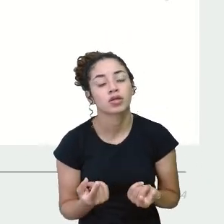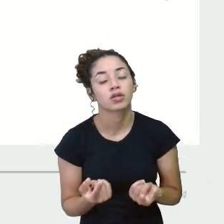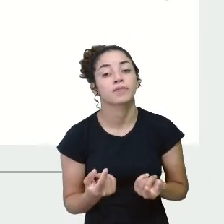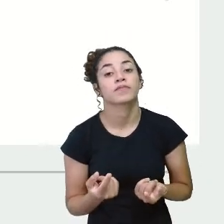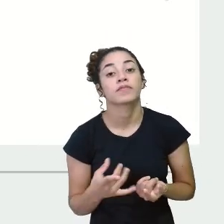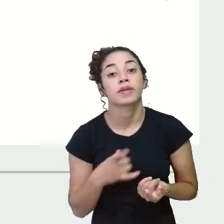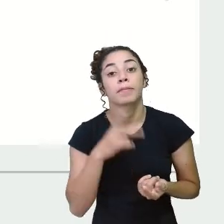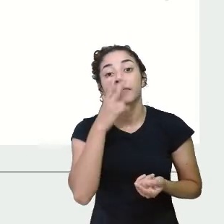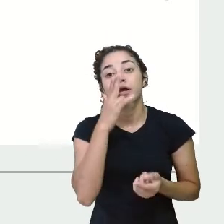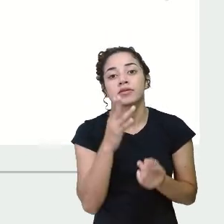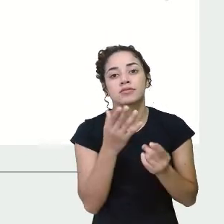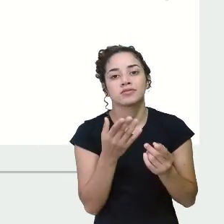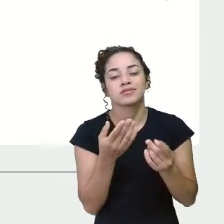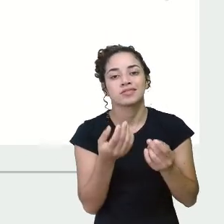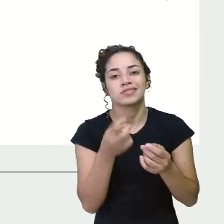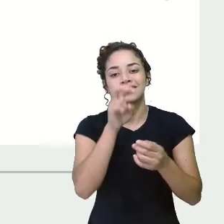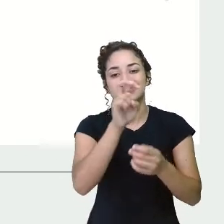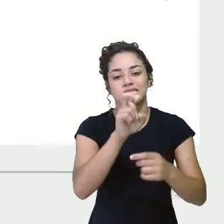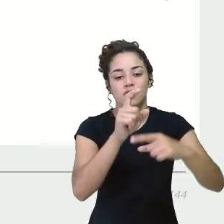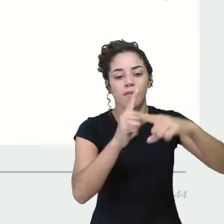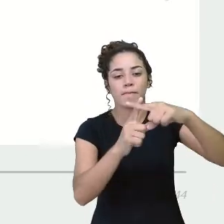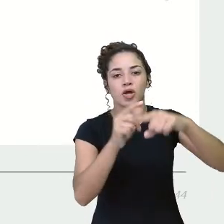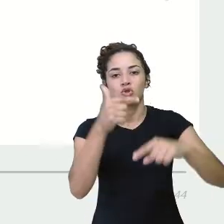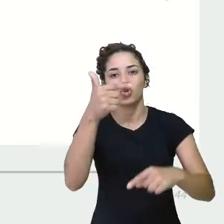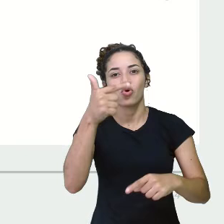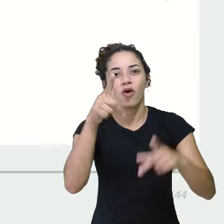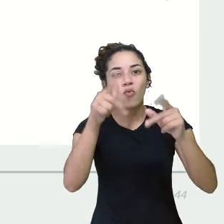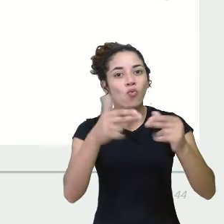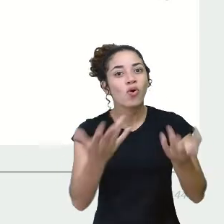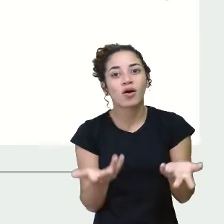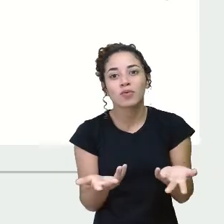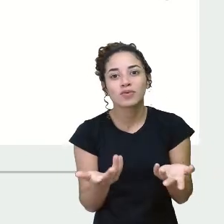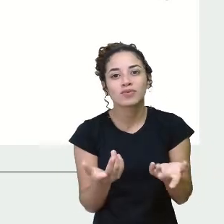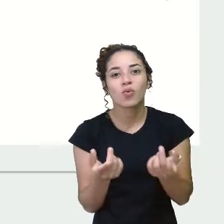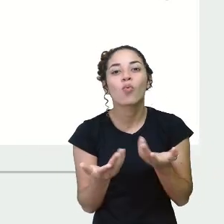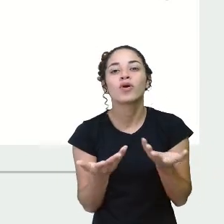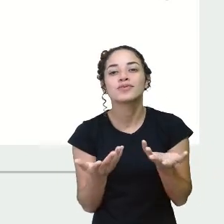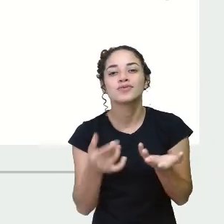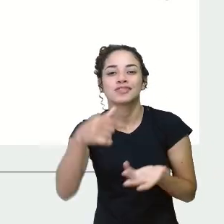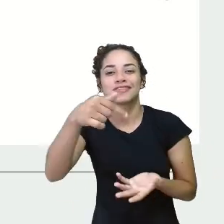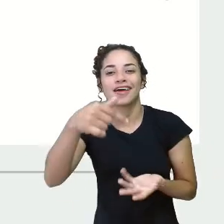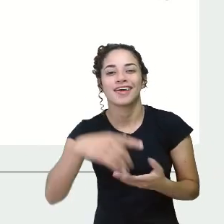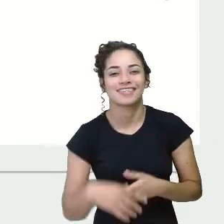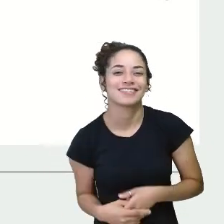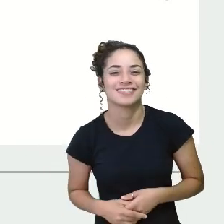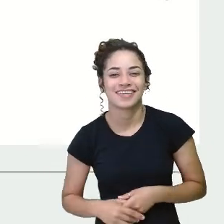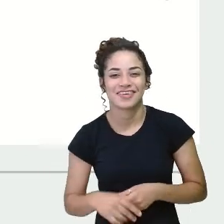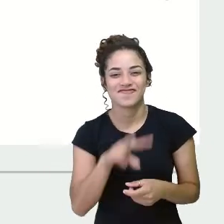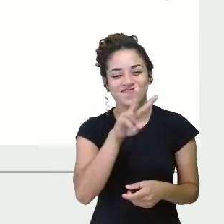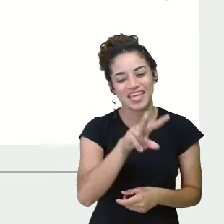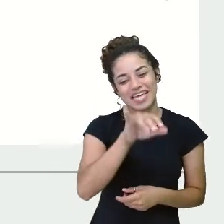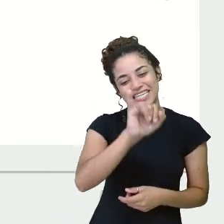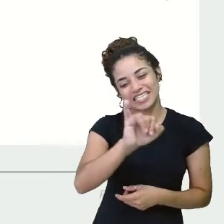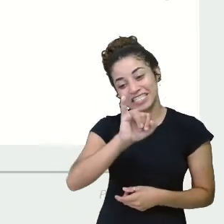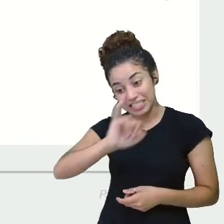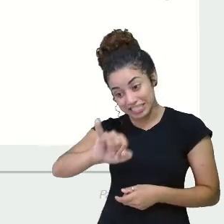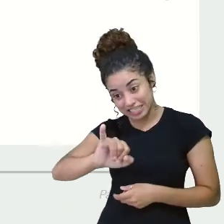ó, juntando 5 mais 2, tá certo? Que é o V e os 2